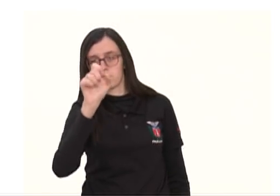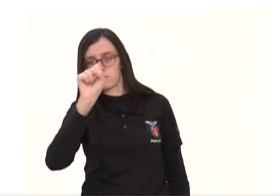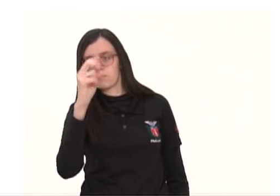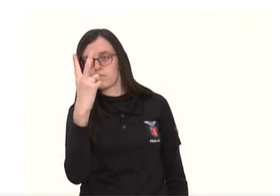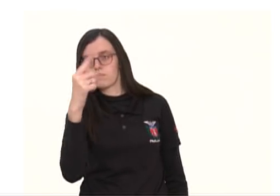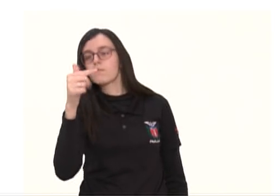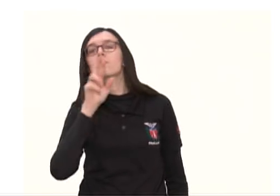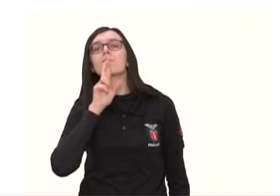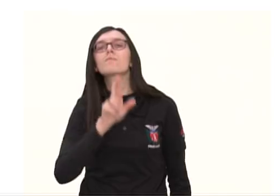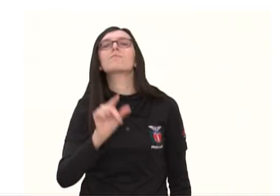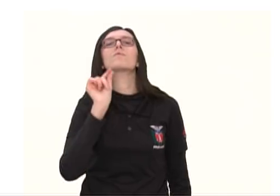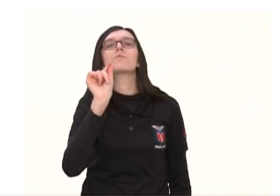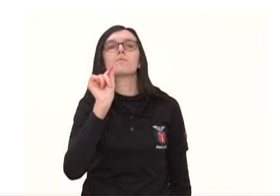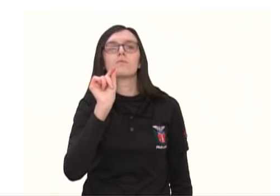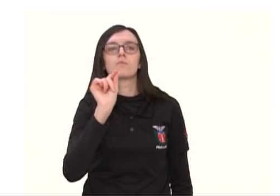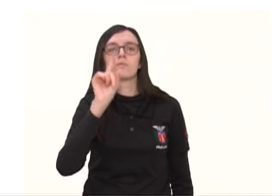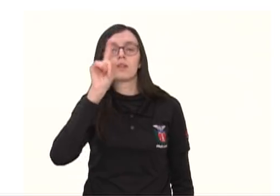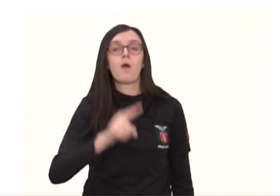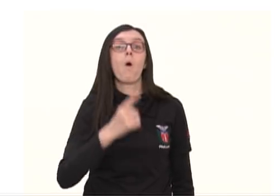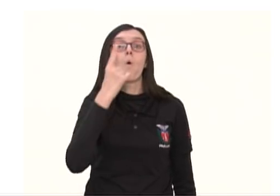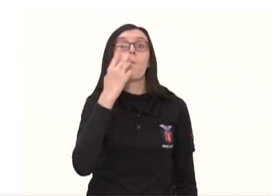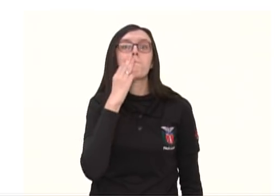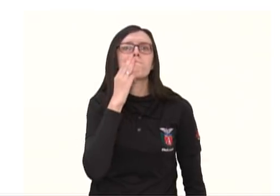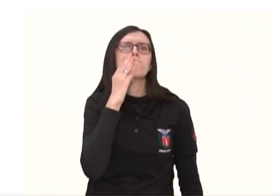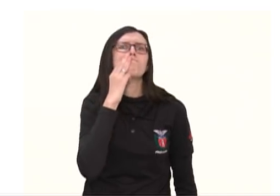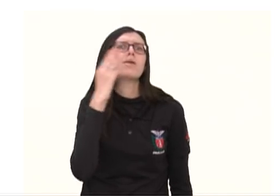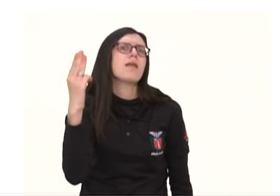933.827 vai dar o quê?